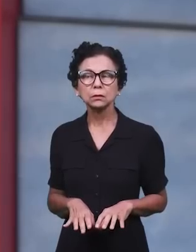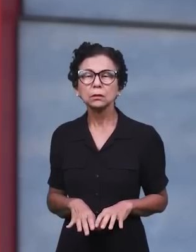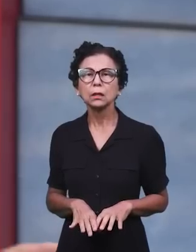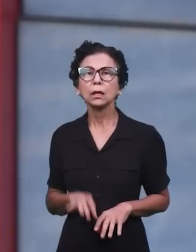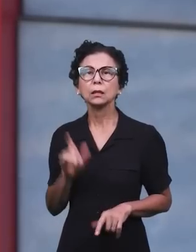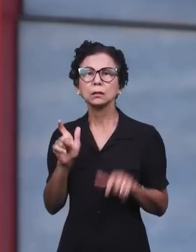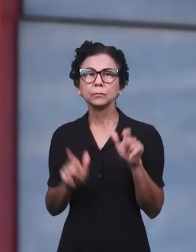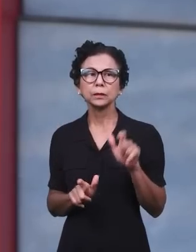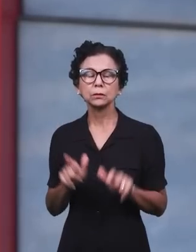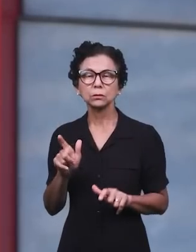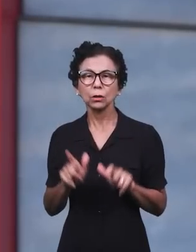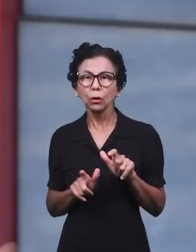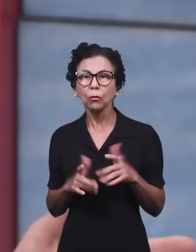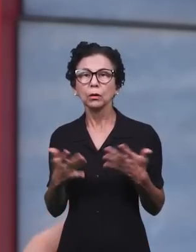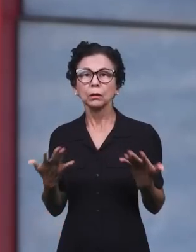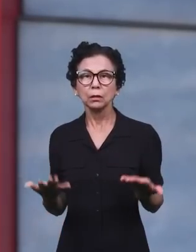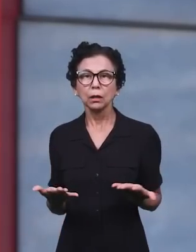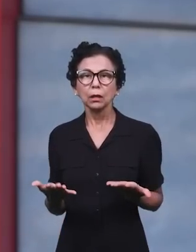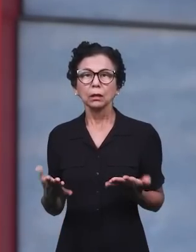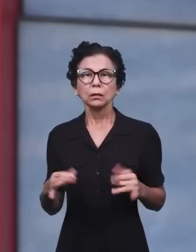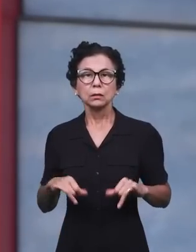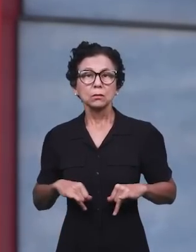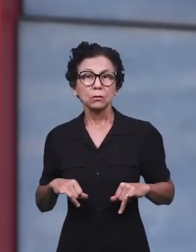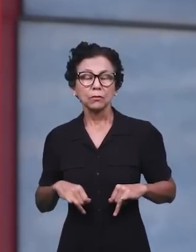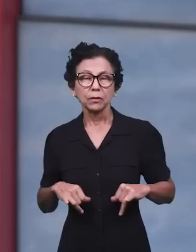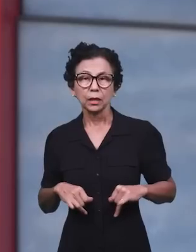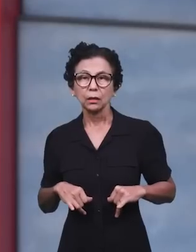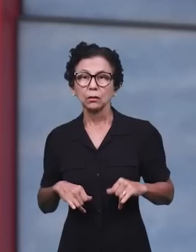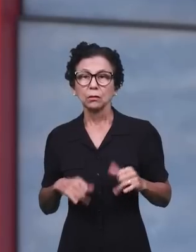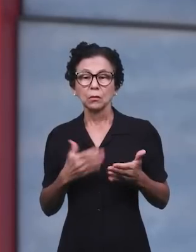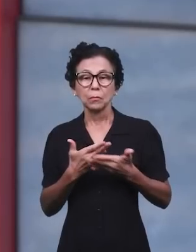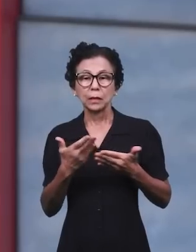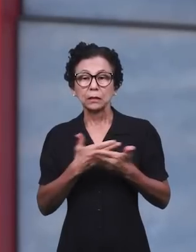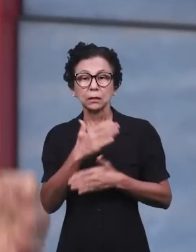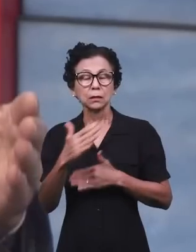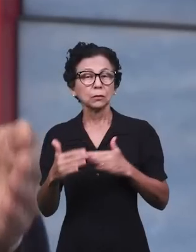claro que nenhum de nós aqui, eu acredito, talvez eu esteja enganado,